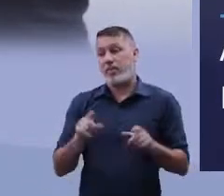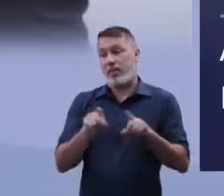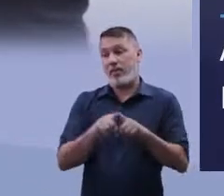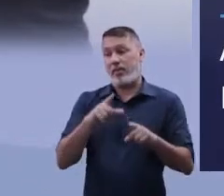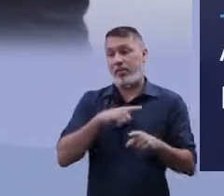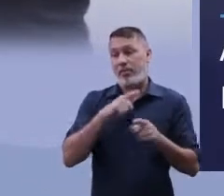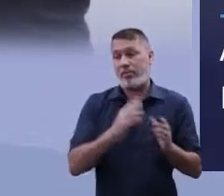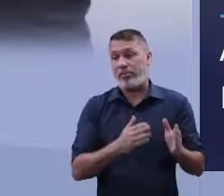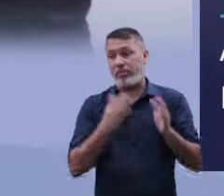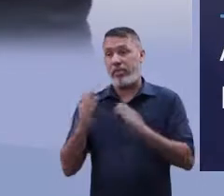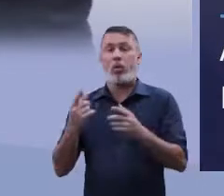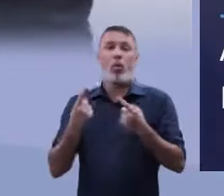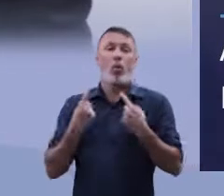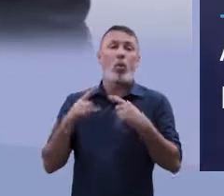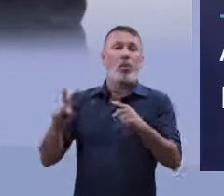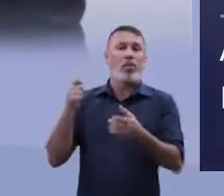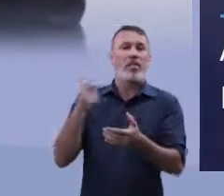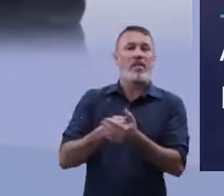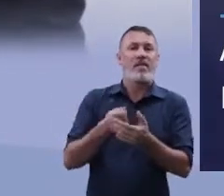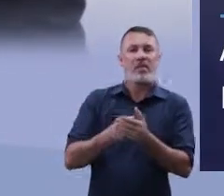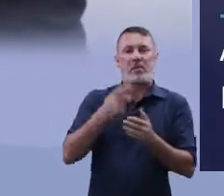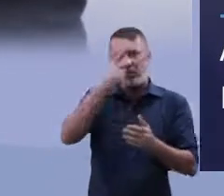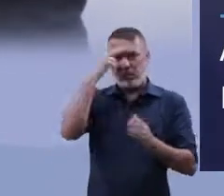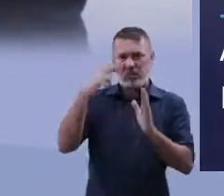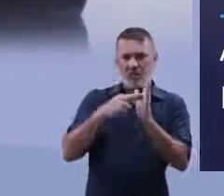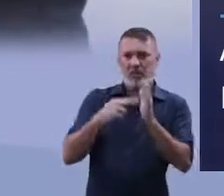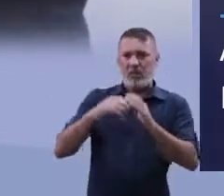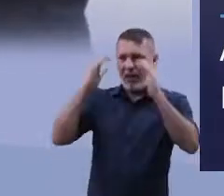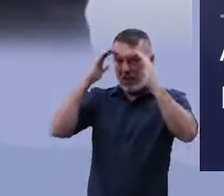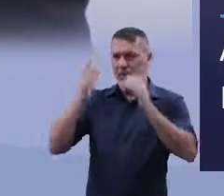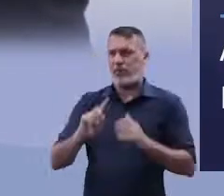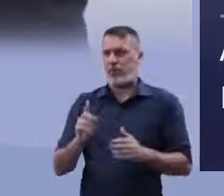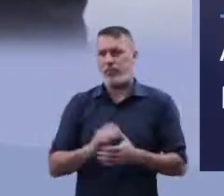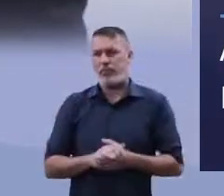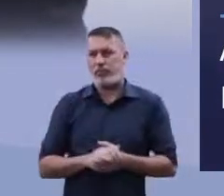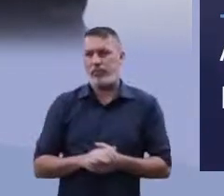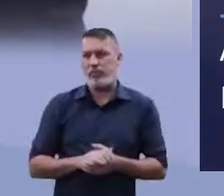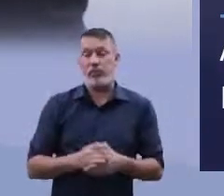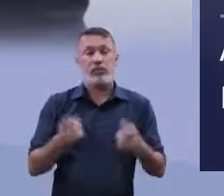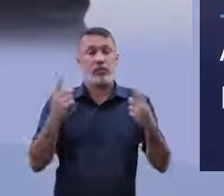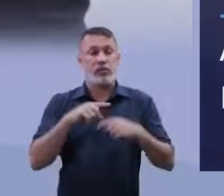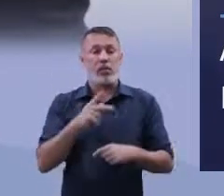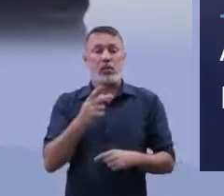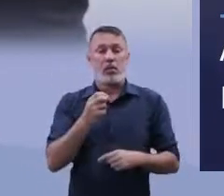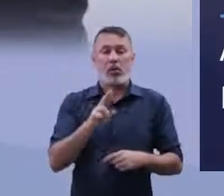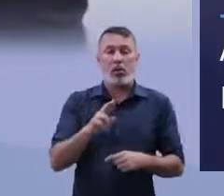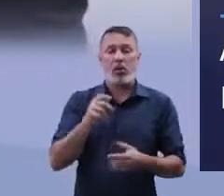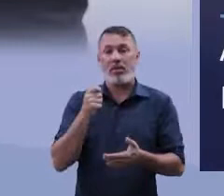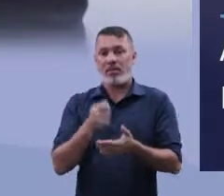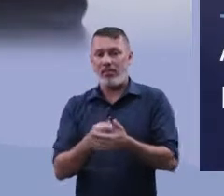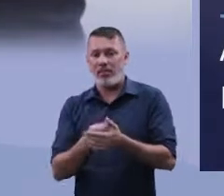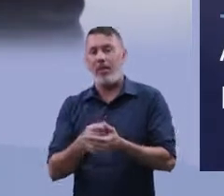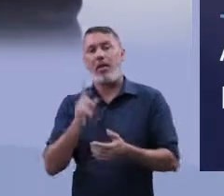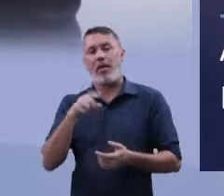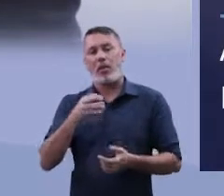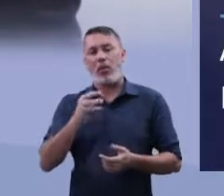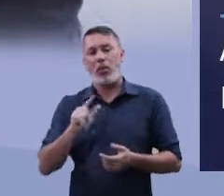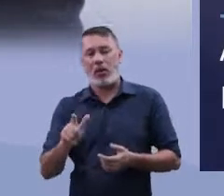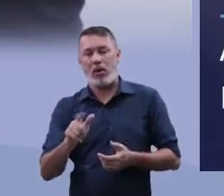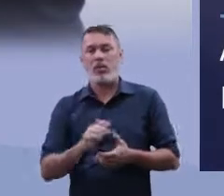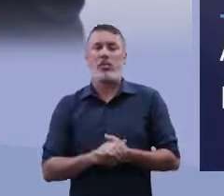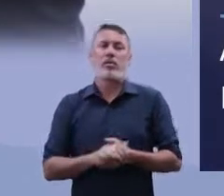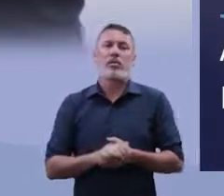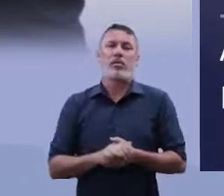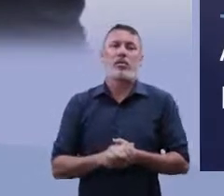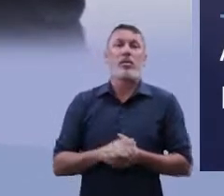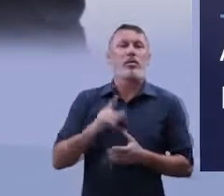o sujeito que já não age mesmo de acordo com a norma moral. Olha lá, o por dever teria a moralidade. O agir